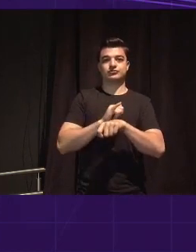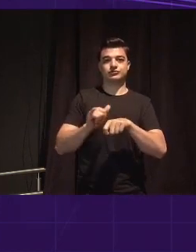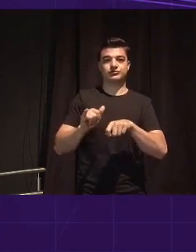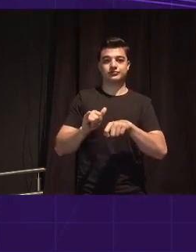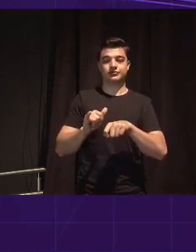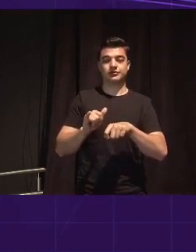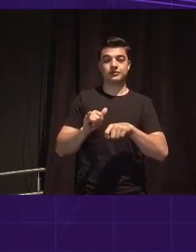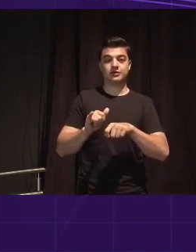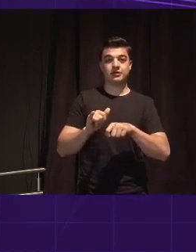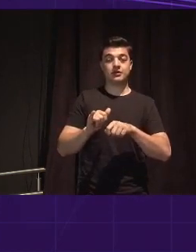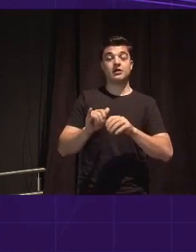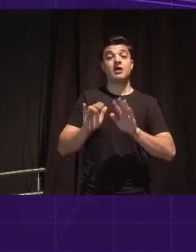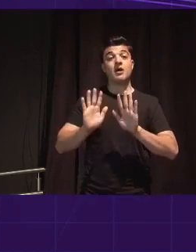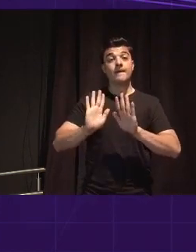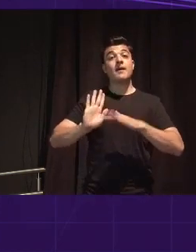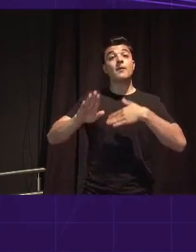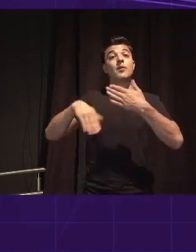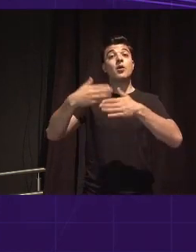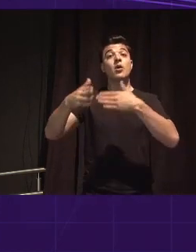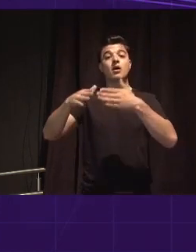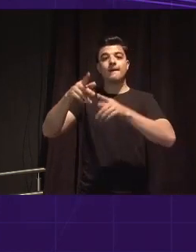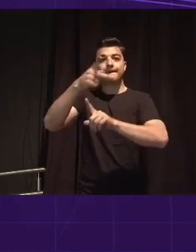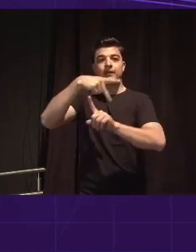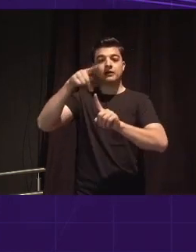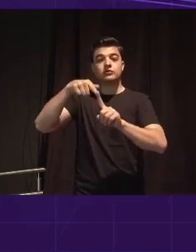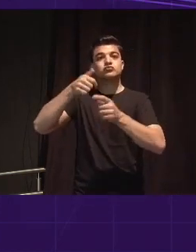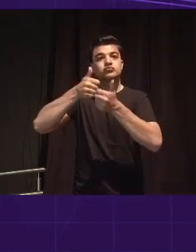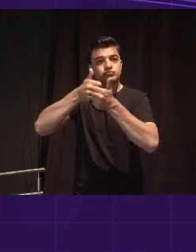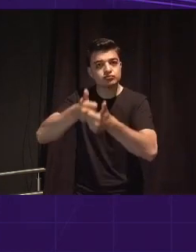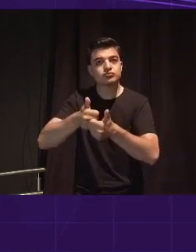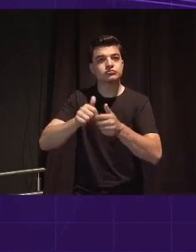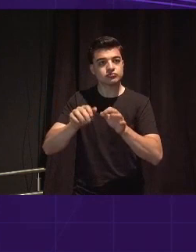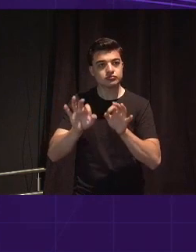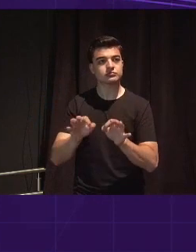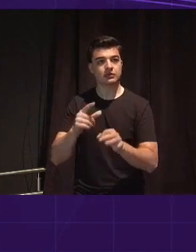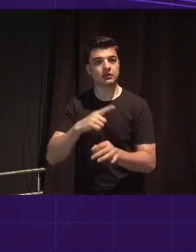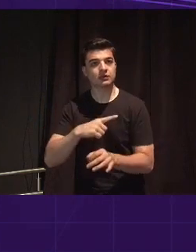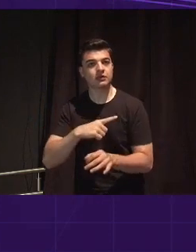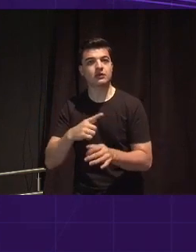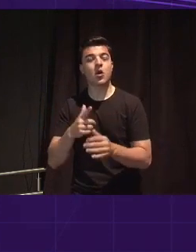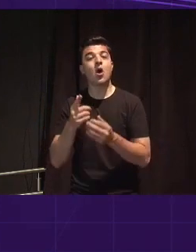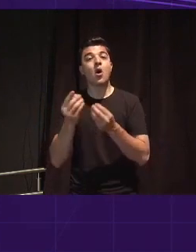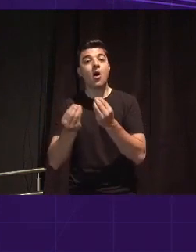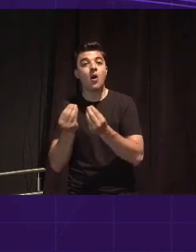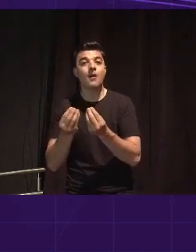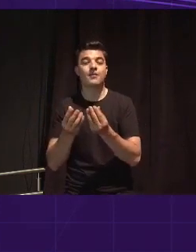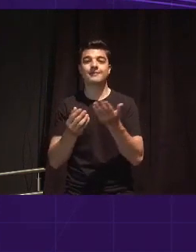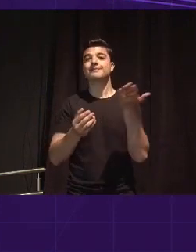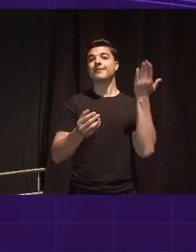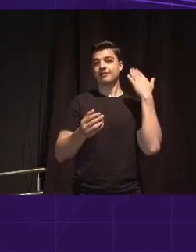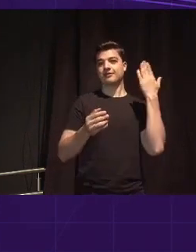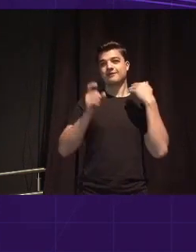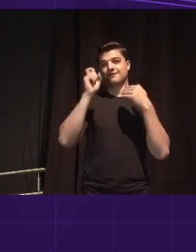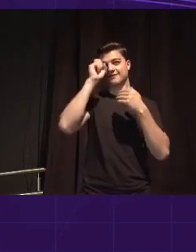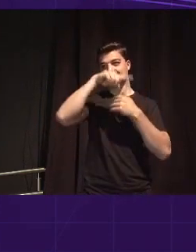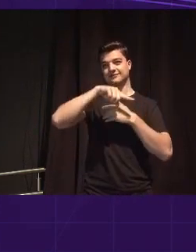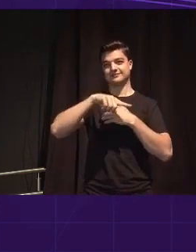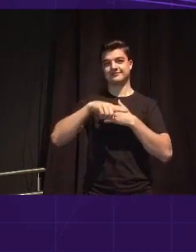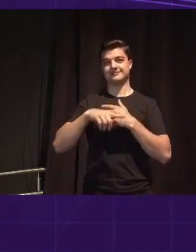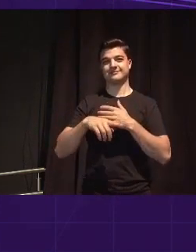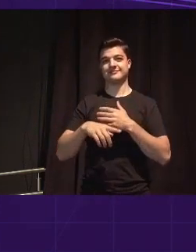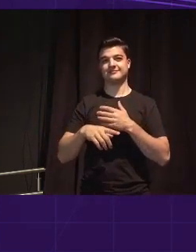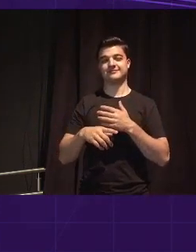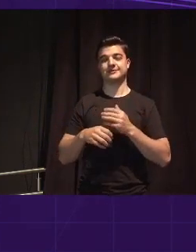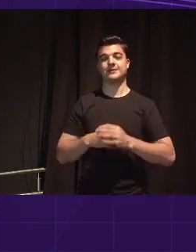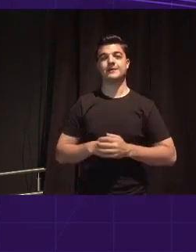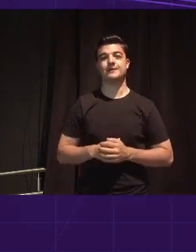entenderam, desdobraram, estão atuando naquilo? Então, era uma dor que a gente tinha aqui na RD. E a gente tinha um time de agilidade trabalhando.